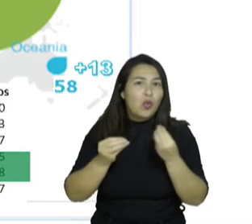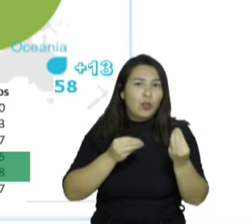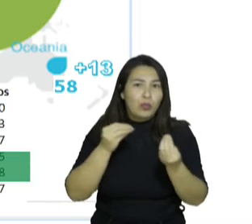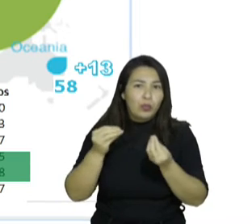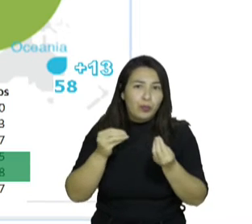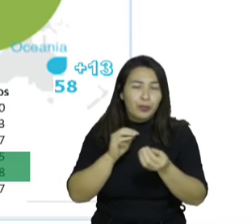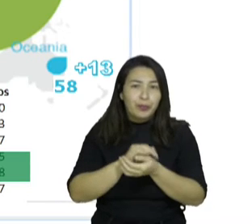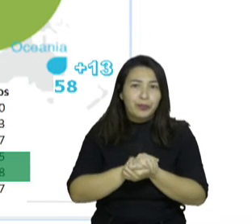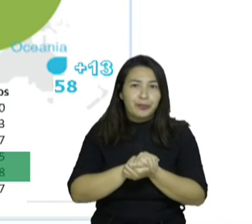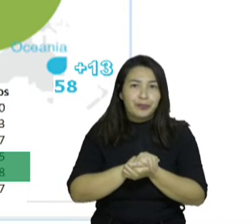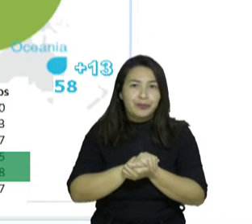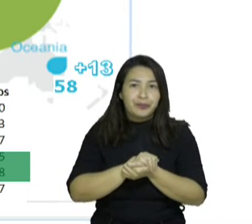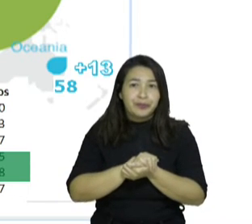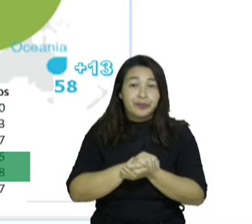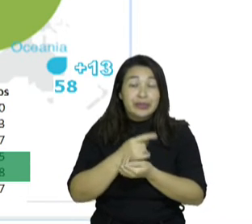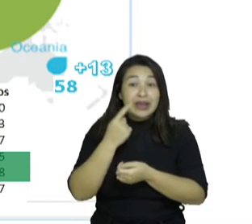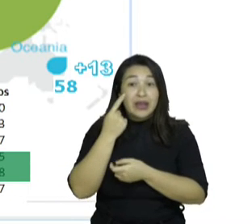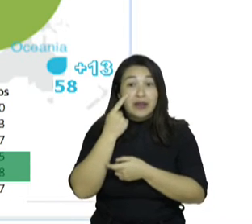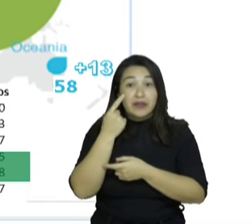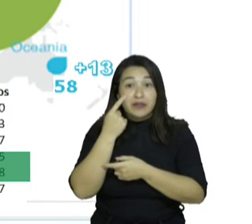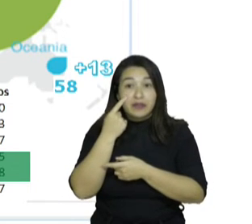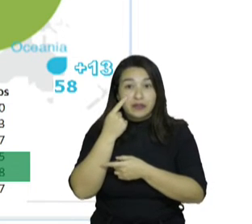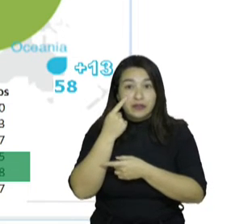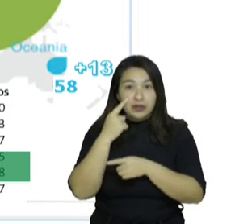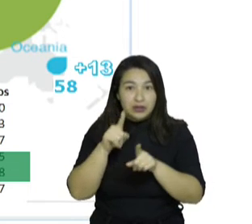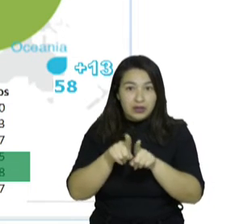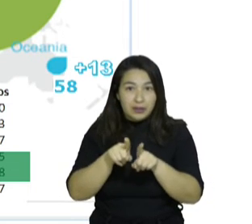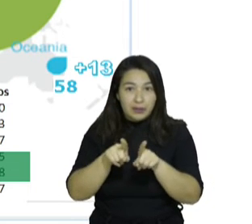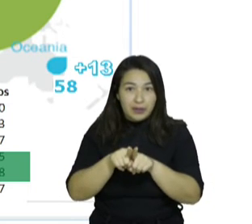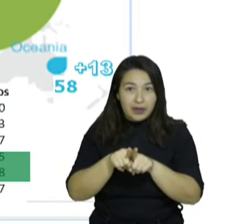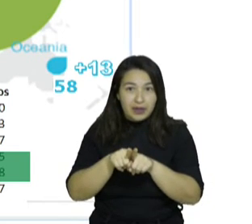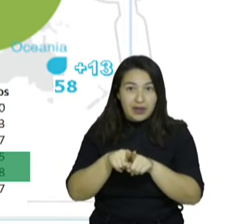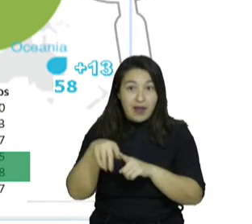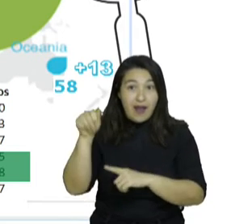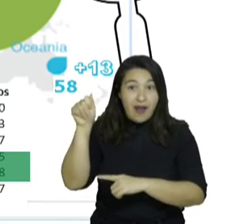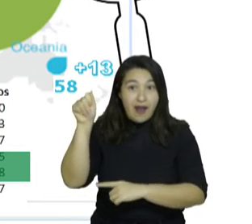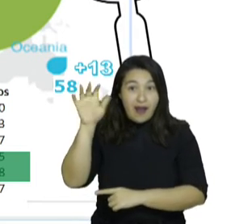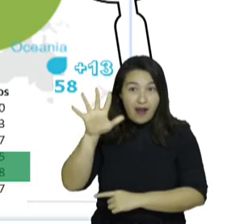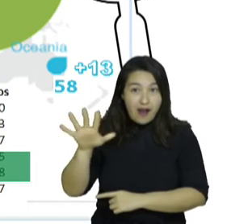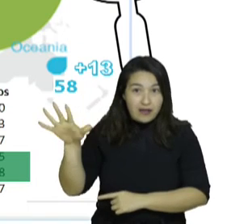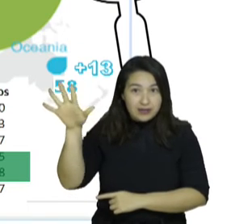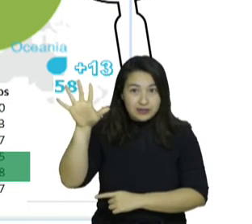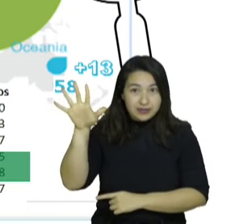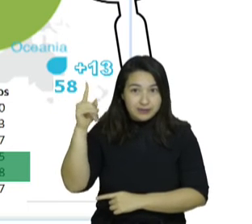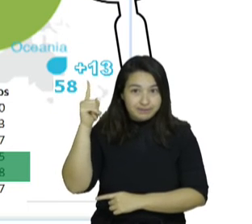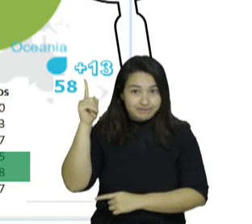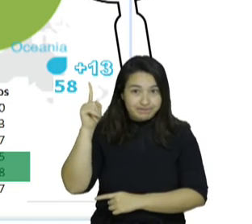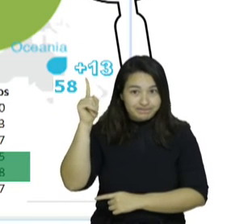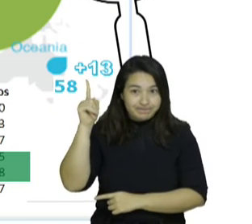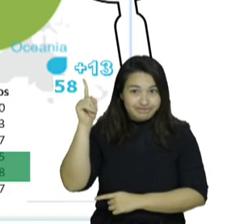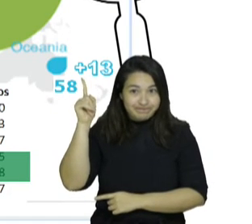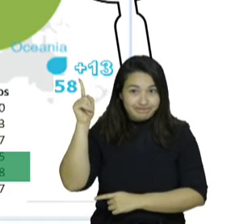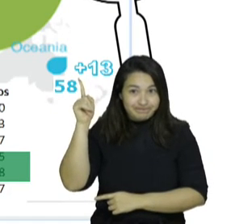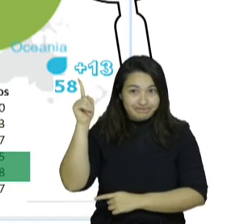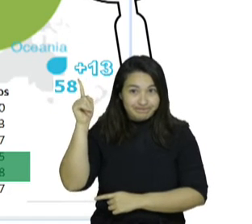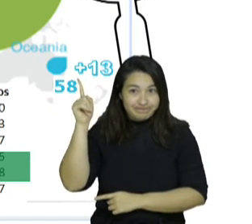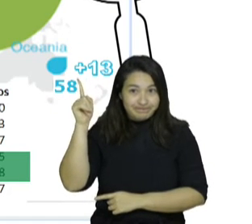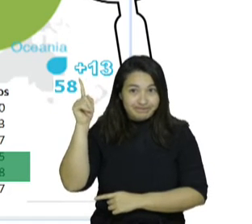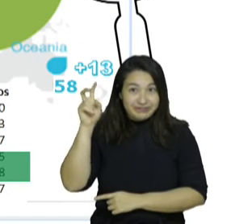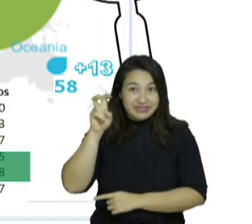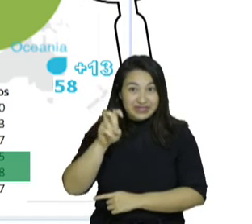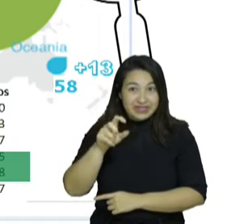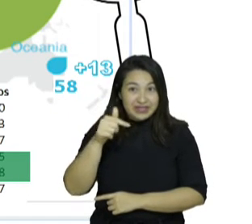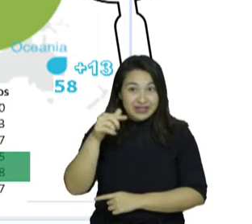reduz quando a gente olha Ásia 570